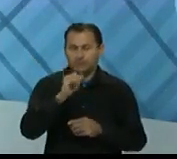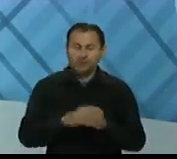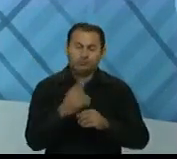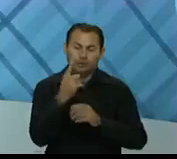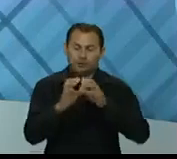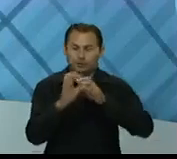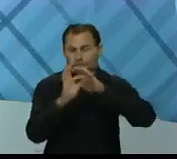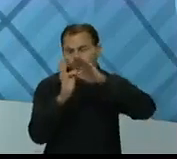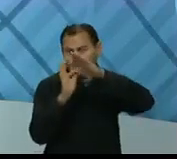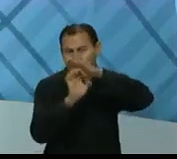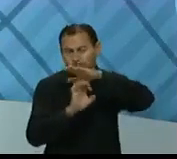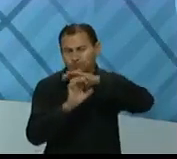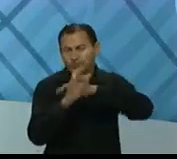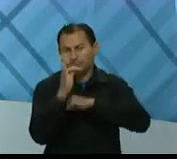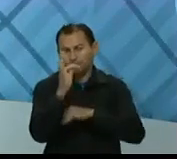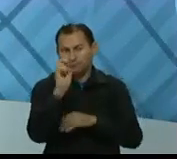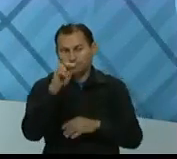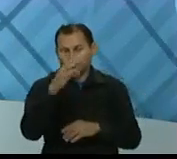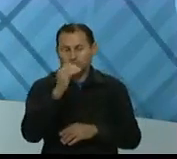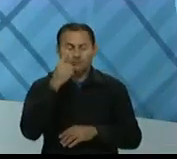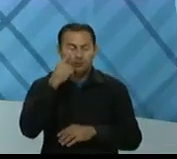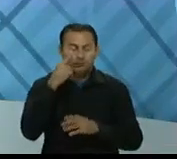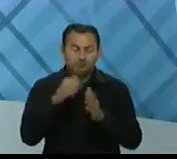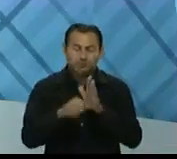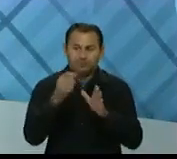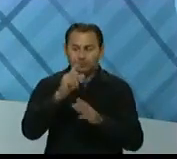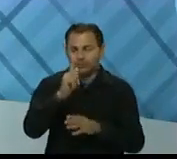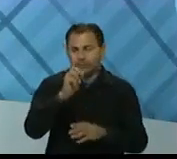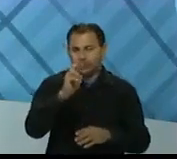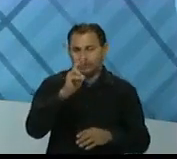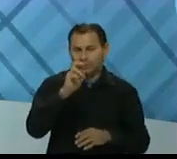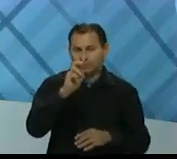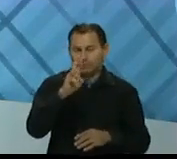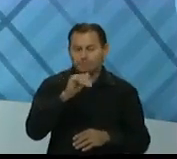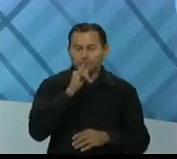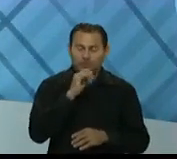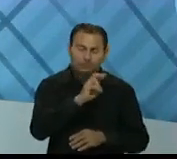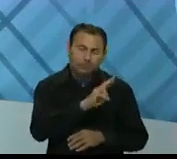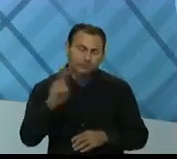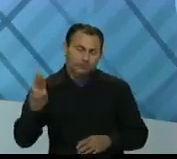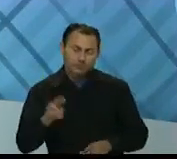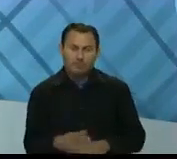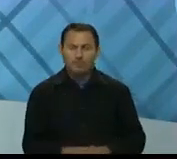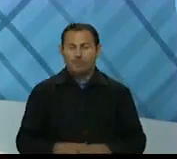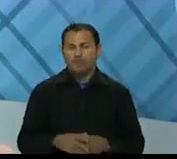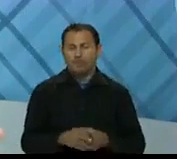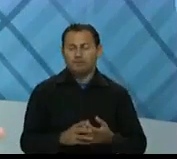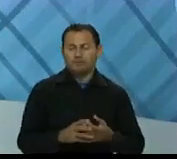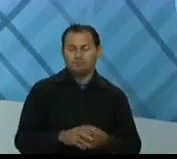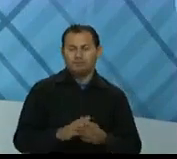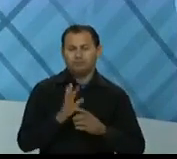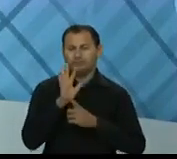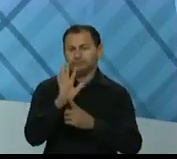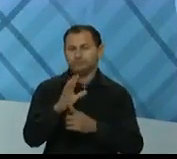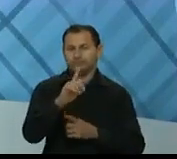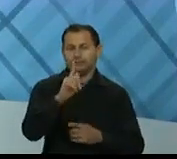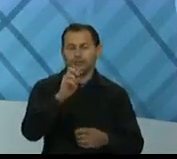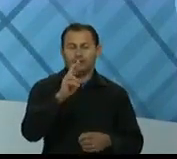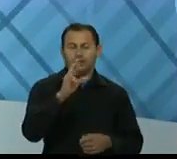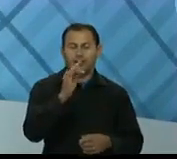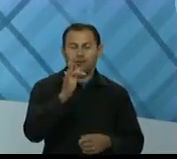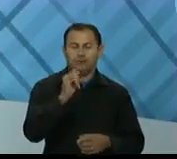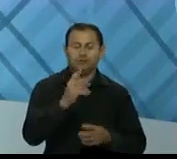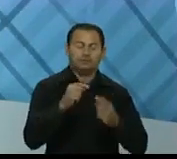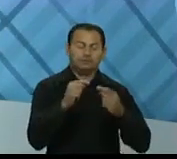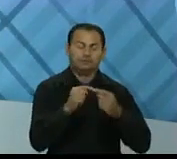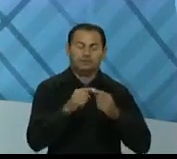função polinomial do primeiro grau. Lembrando que a função polinomial de primeiro grau, a sua representação gráfica corresponde